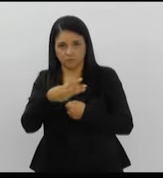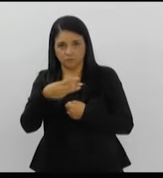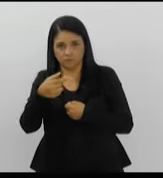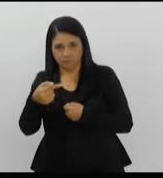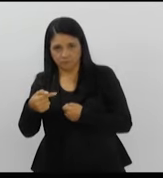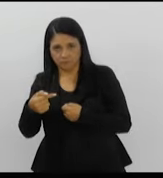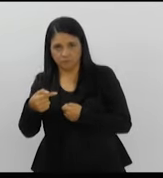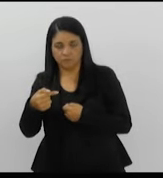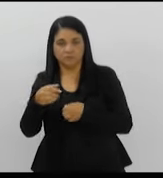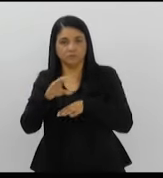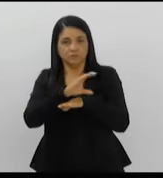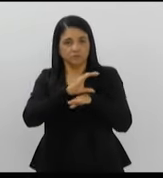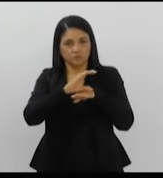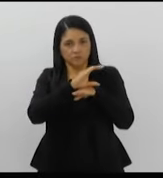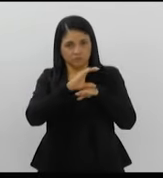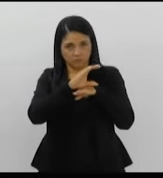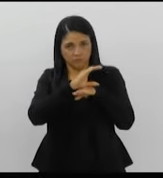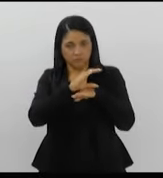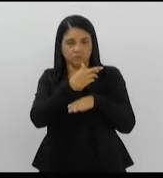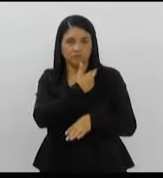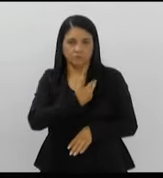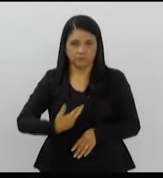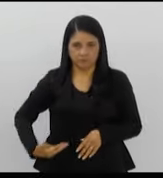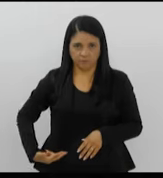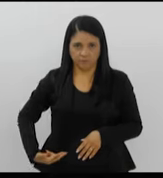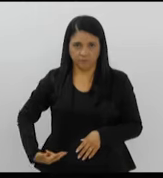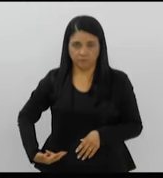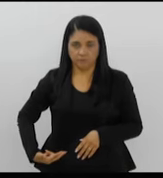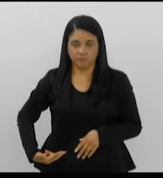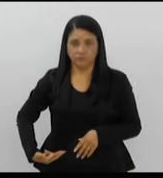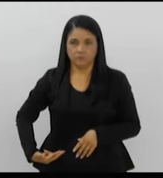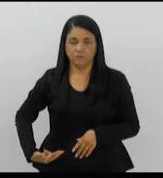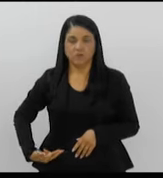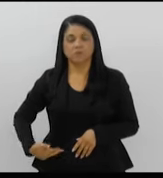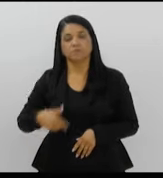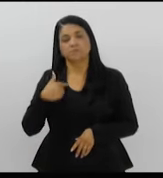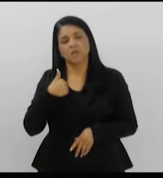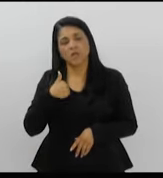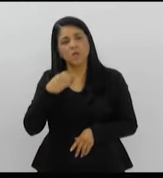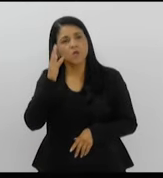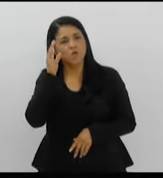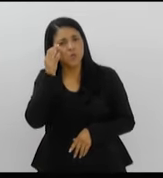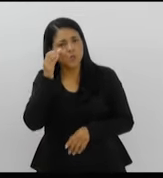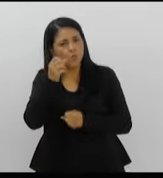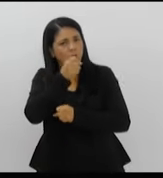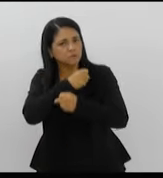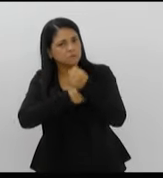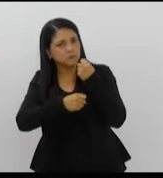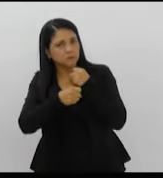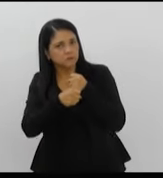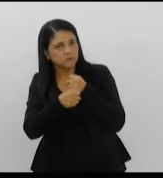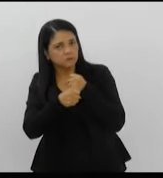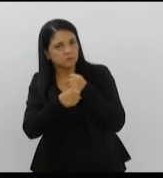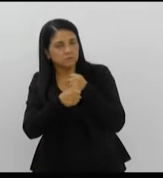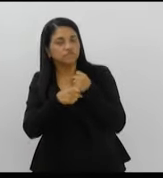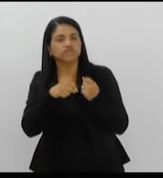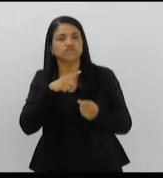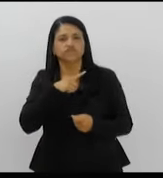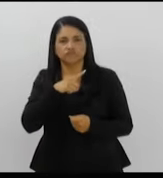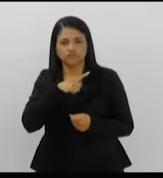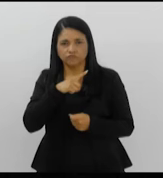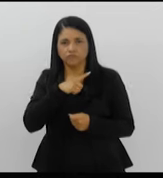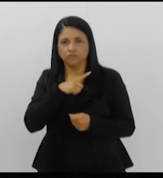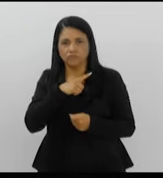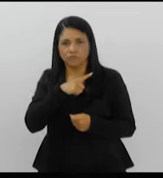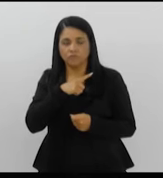da Constituição da República. E é curioso que no ano passado nós tivemos a